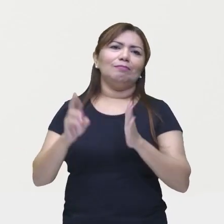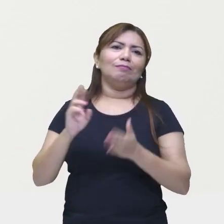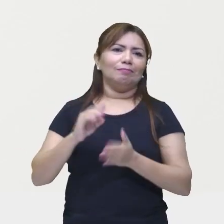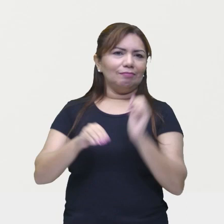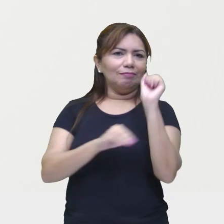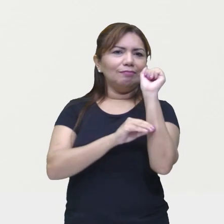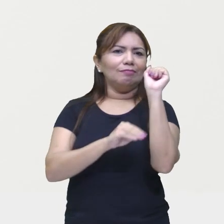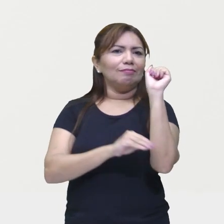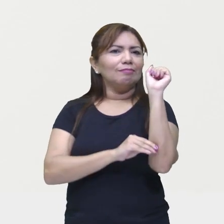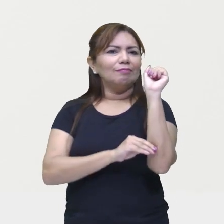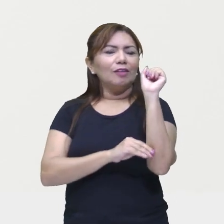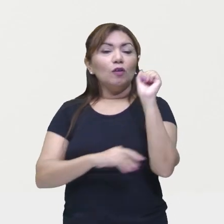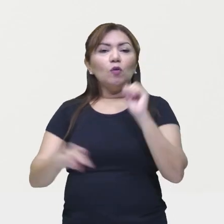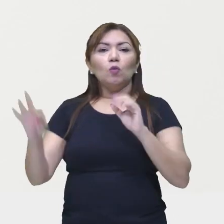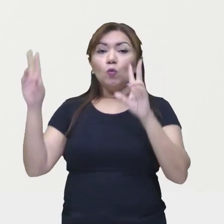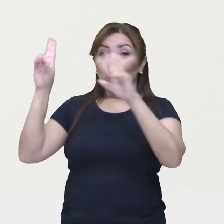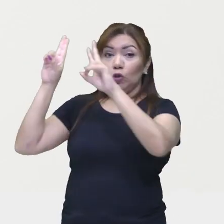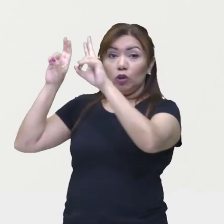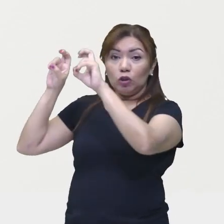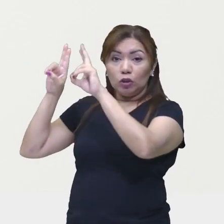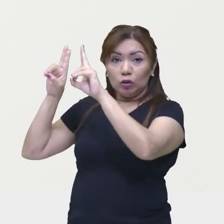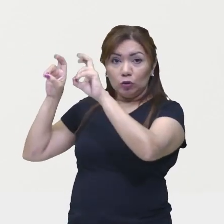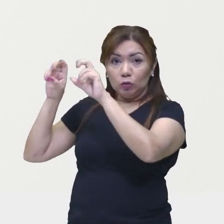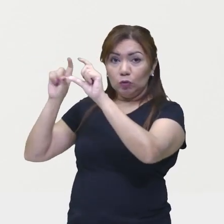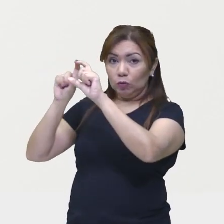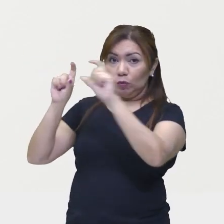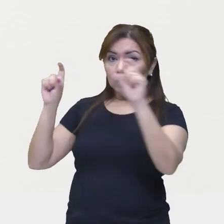O título, os